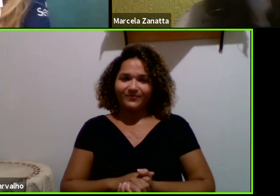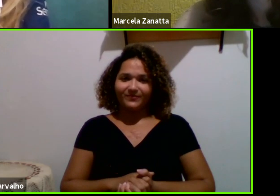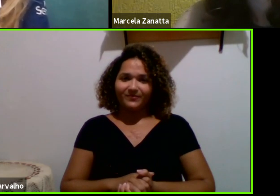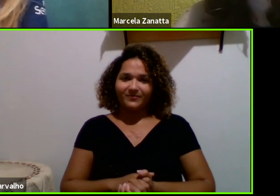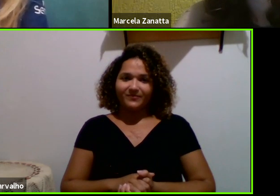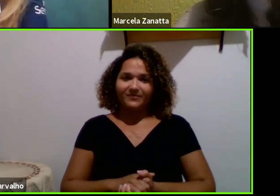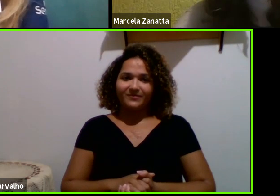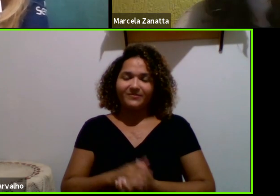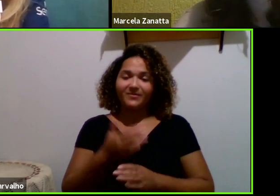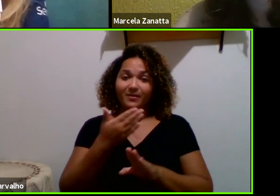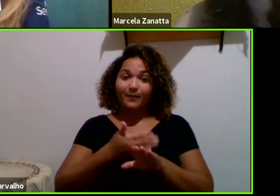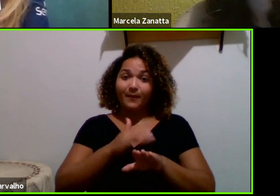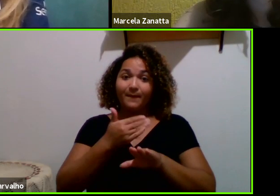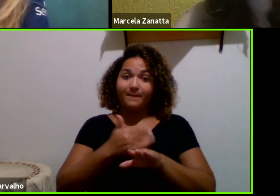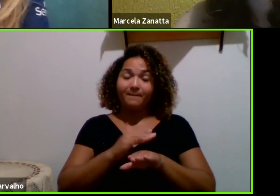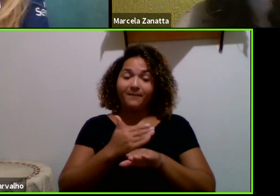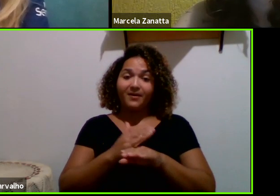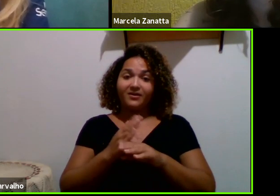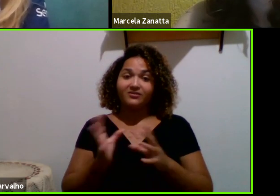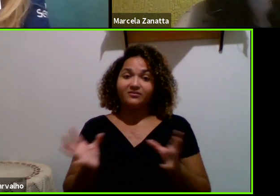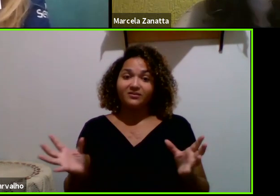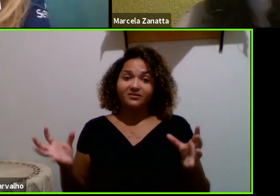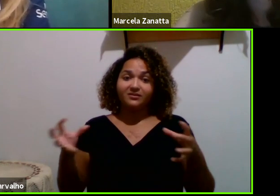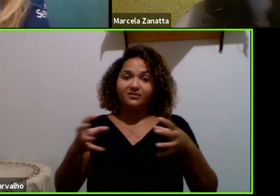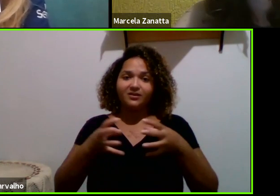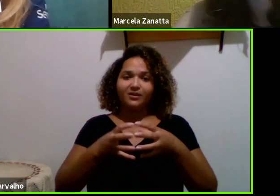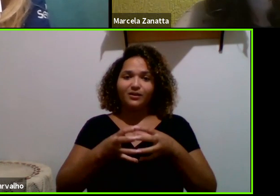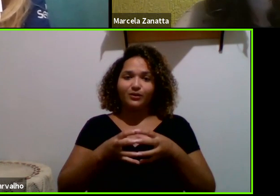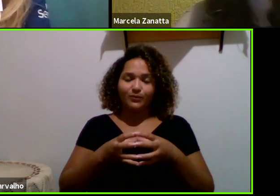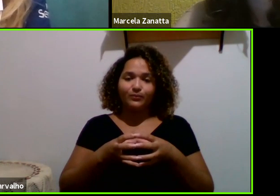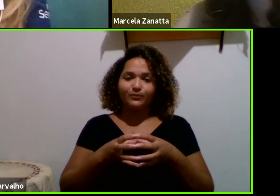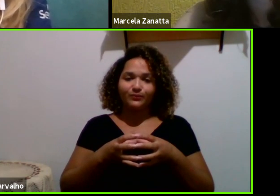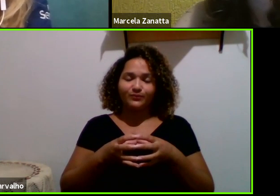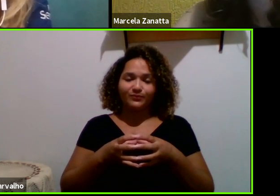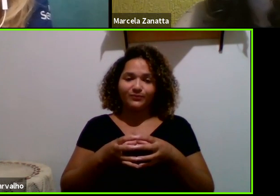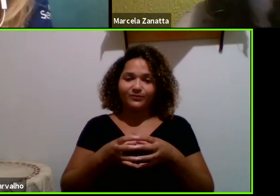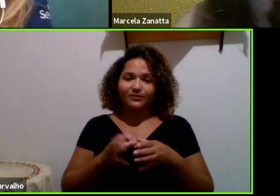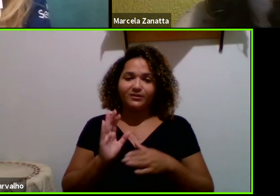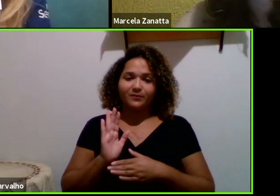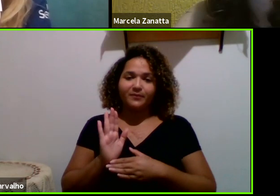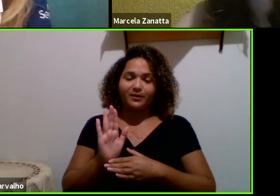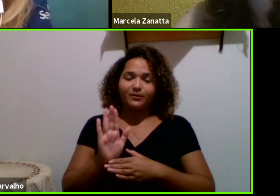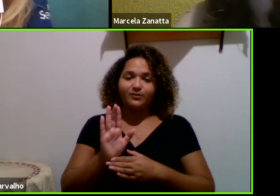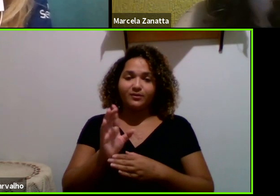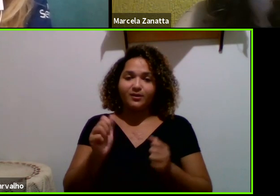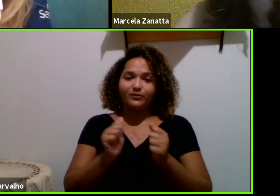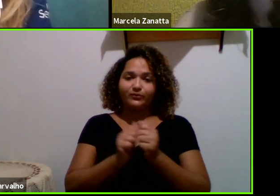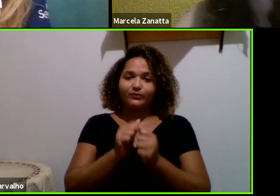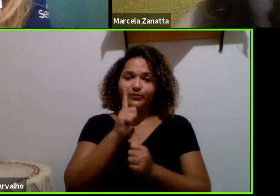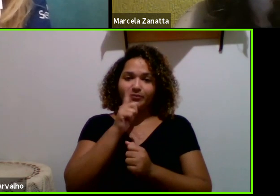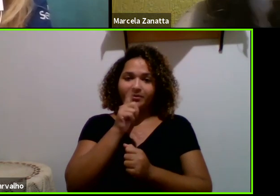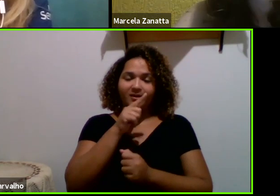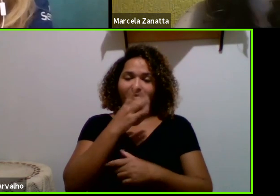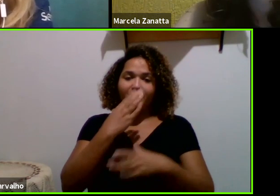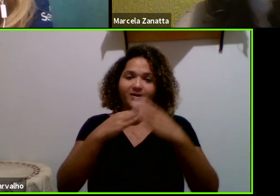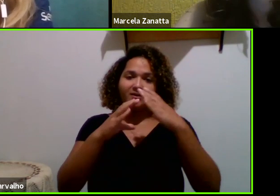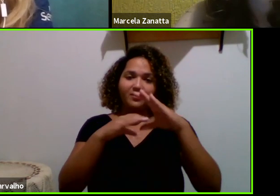prática integrativa para utilizar durante o trabalho de parto. Existem aromas que